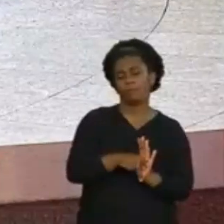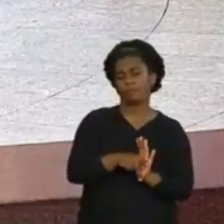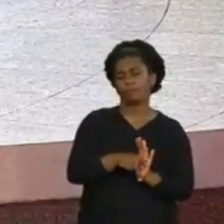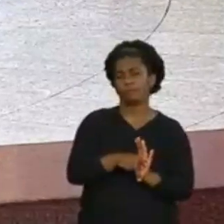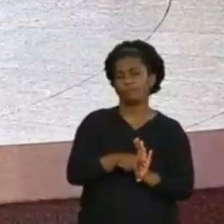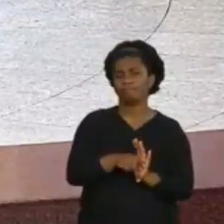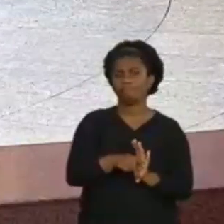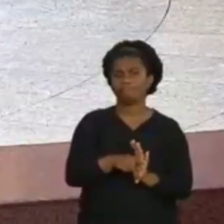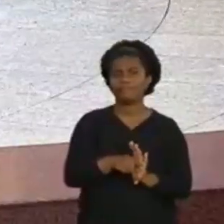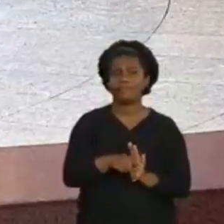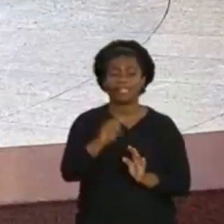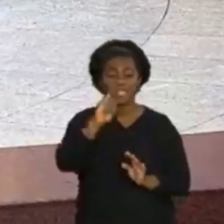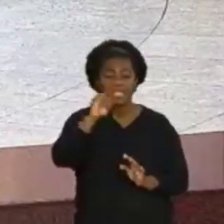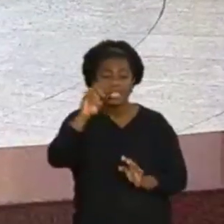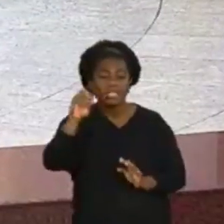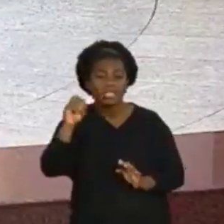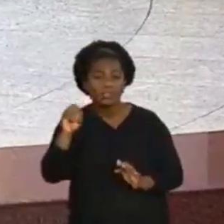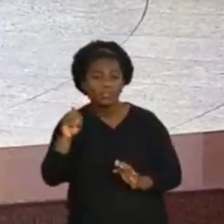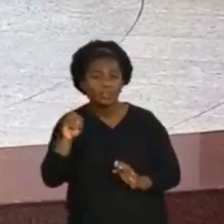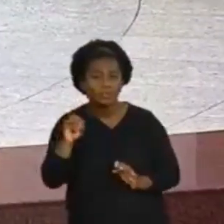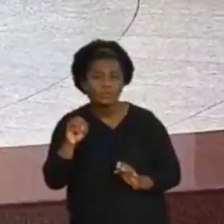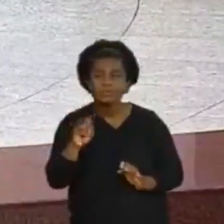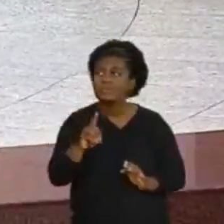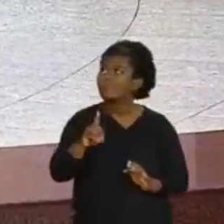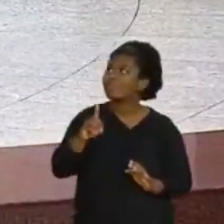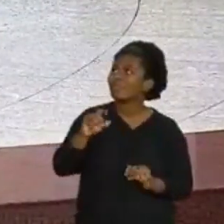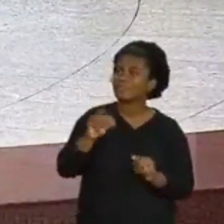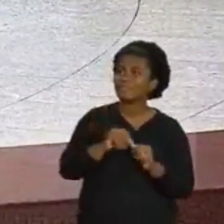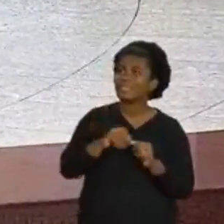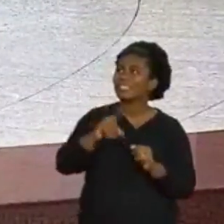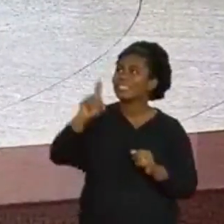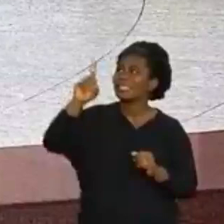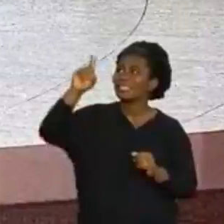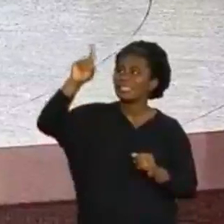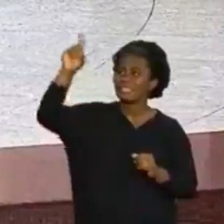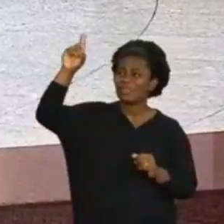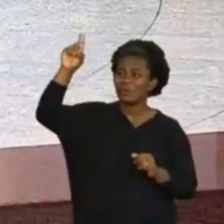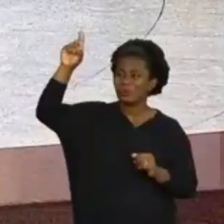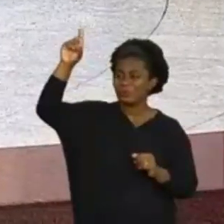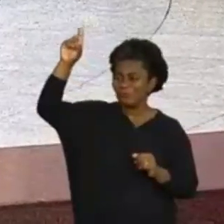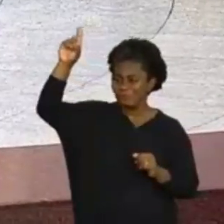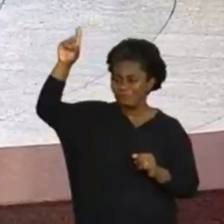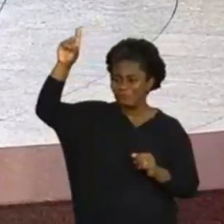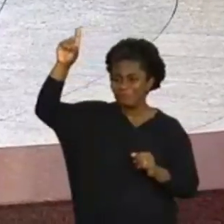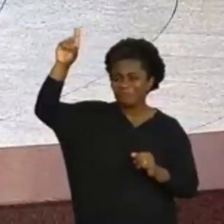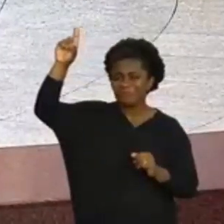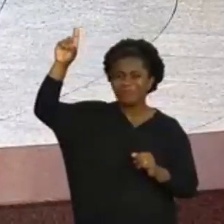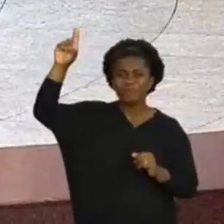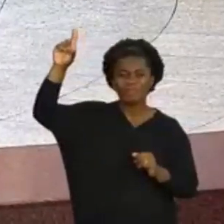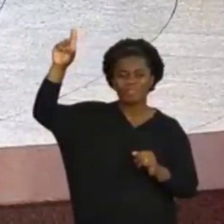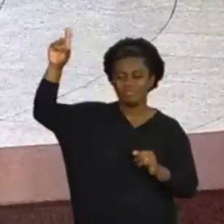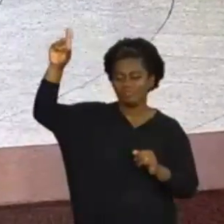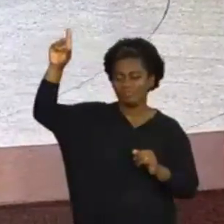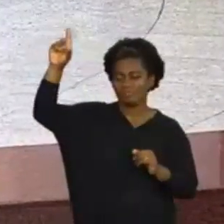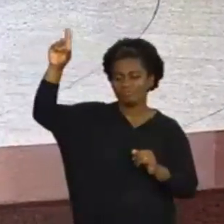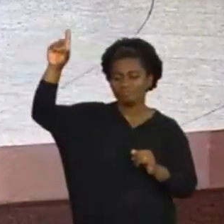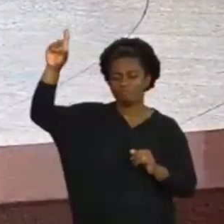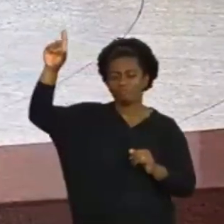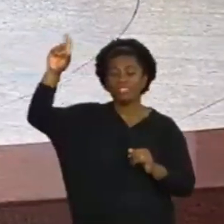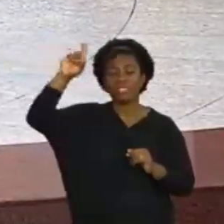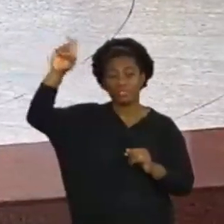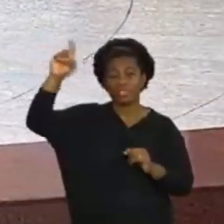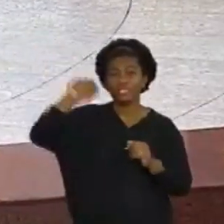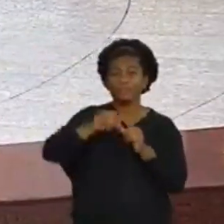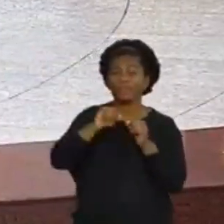É isso que diminui Deus. É isso que estraga tudo. Quando você ora o Pai